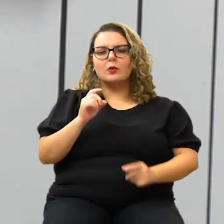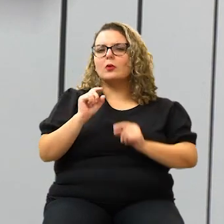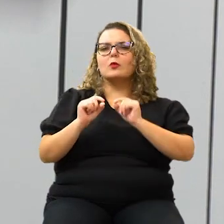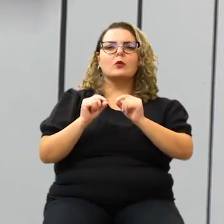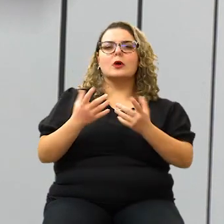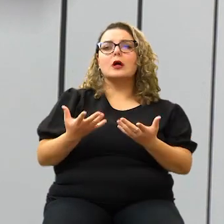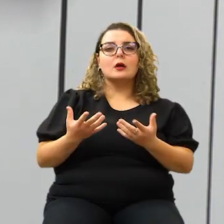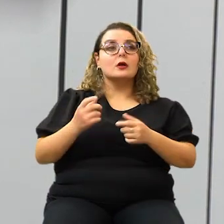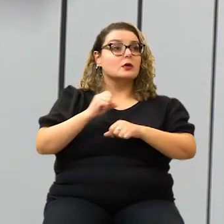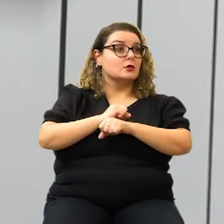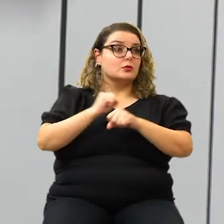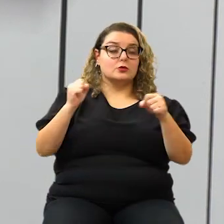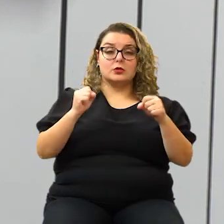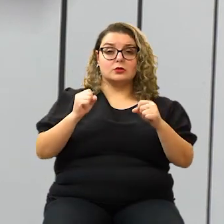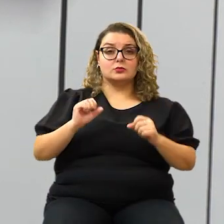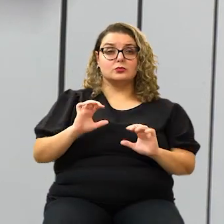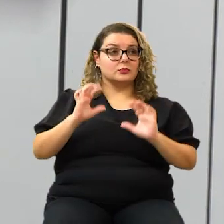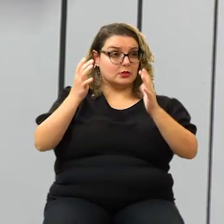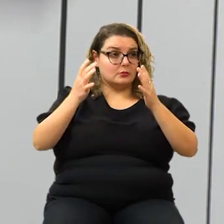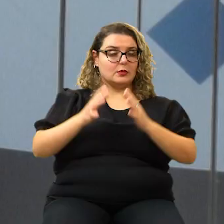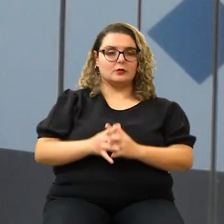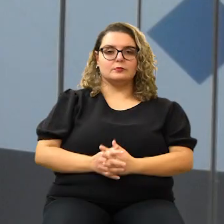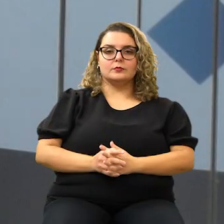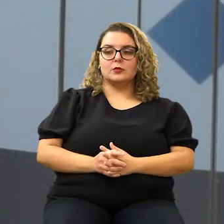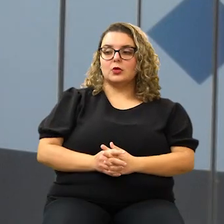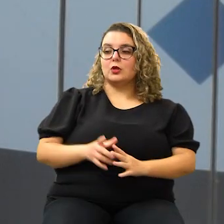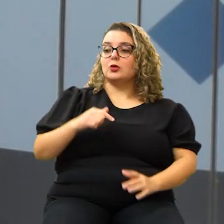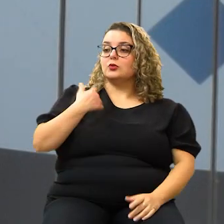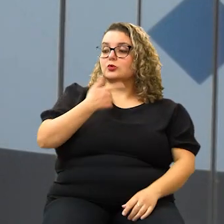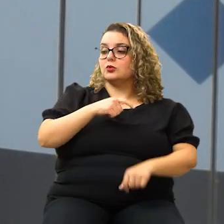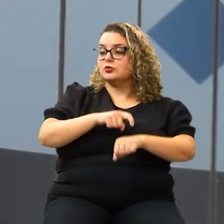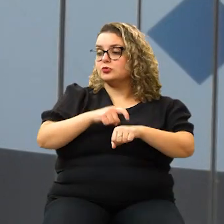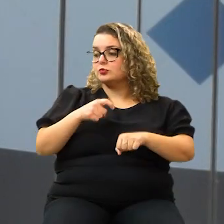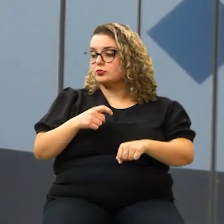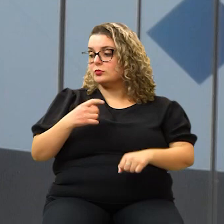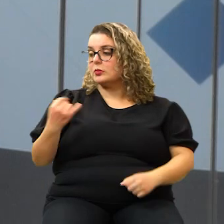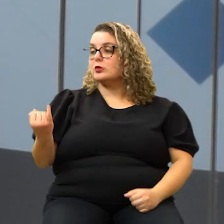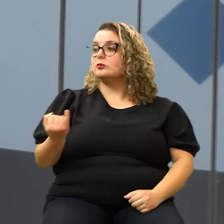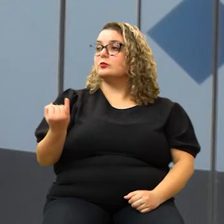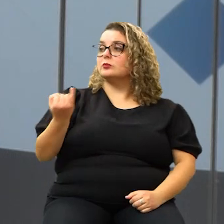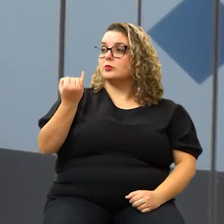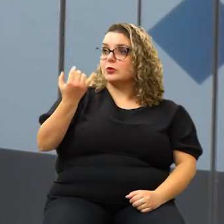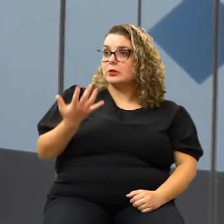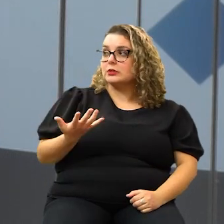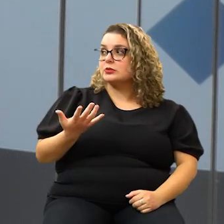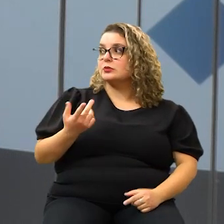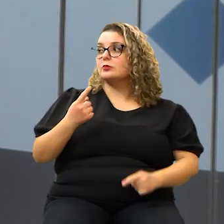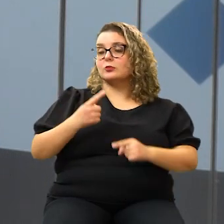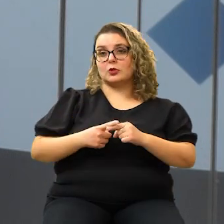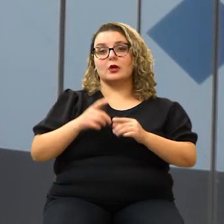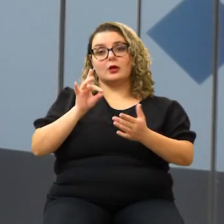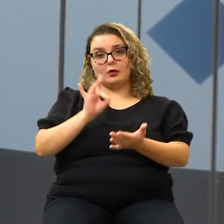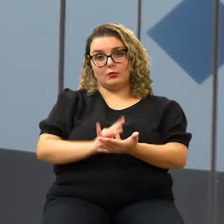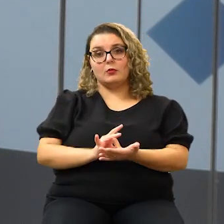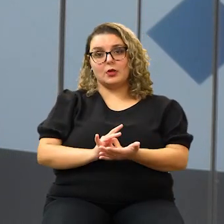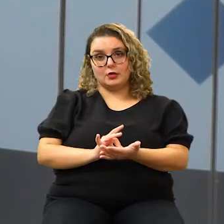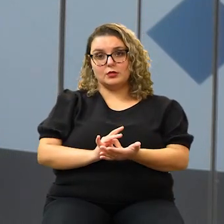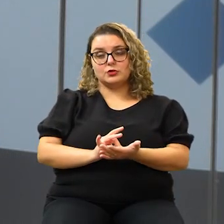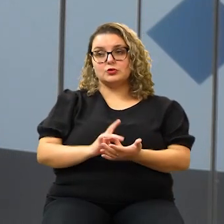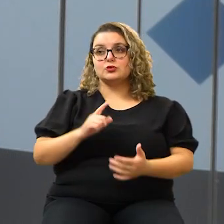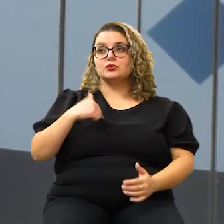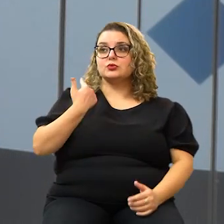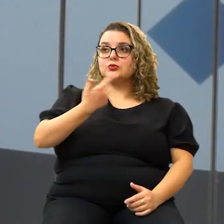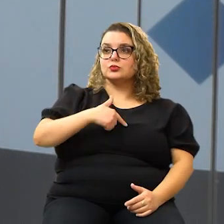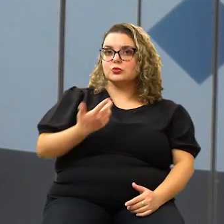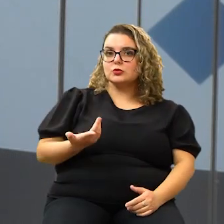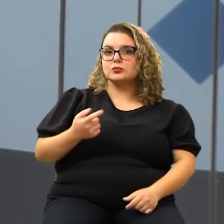deve esses extremos do clima? Nós estamos num momento muito importante, porque realmente nós